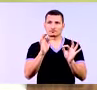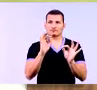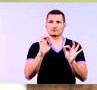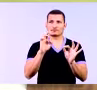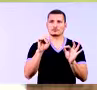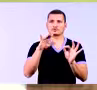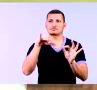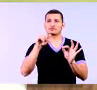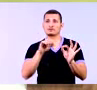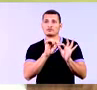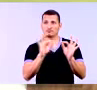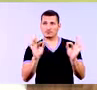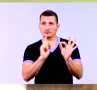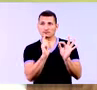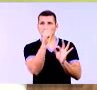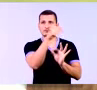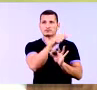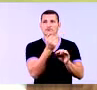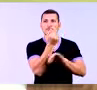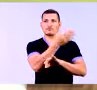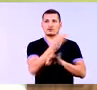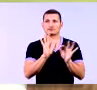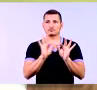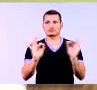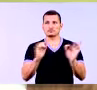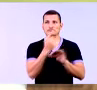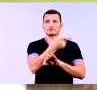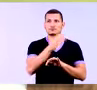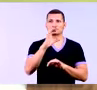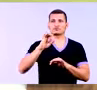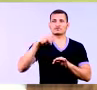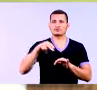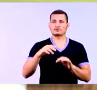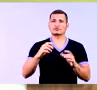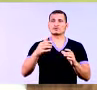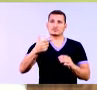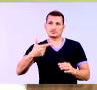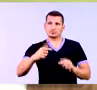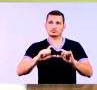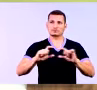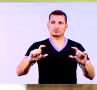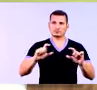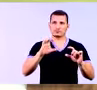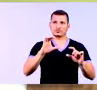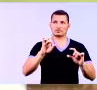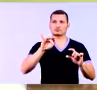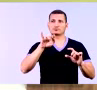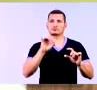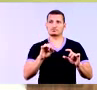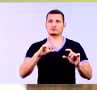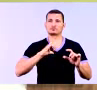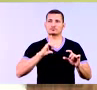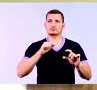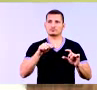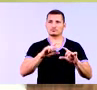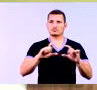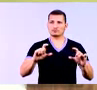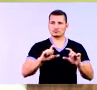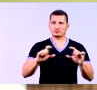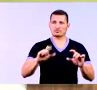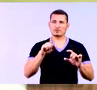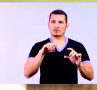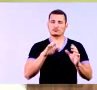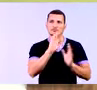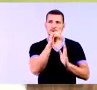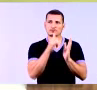acesso externo, né? Então ele faz essa instalação via CDN. E o segundo trecho de código que nós temos aí na atividade trata-se de uma